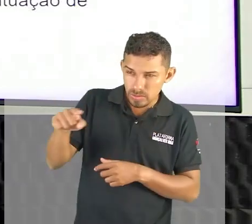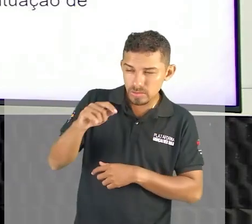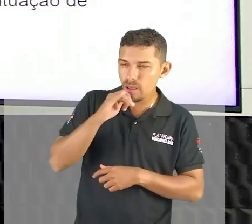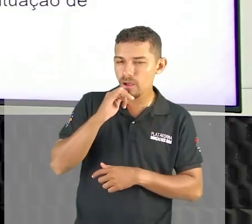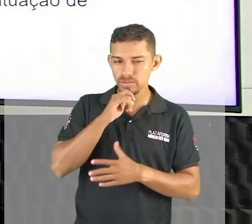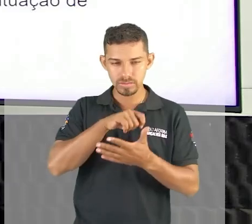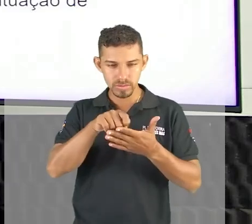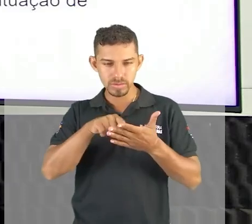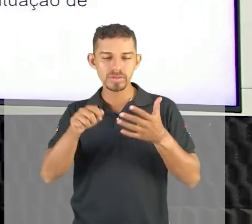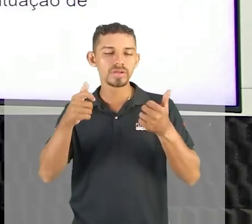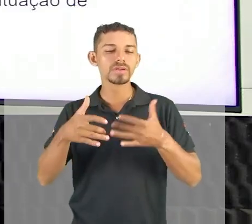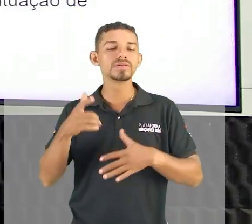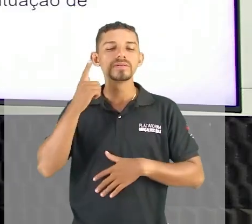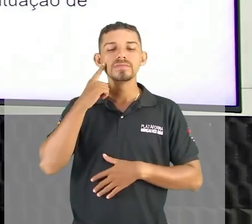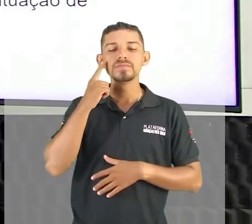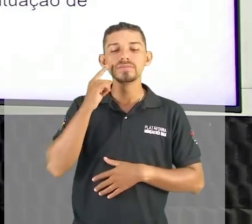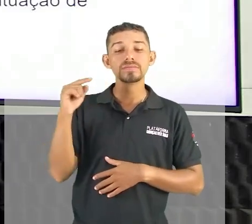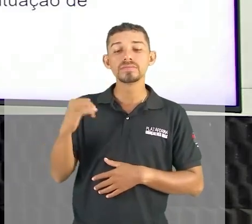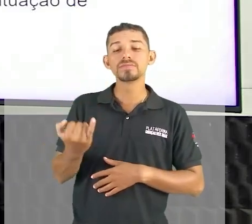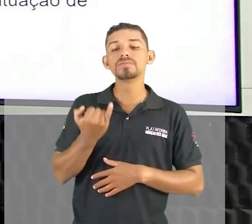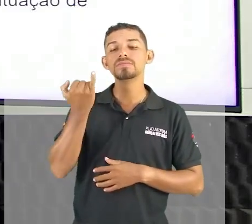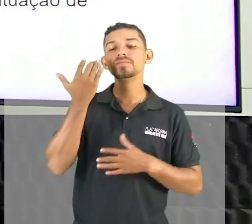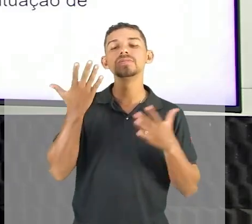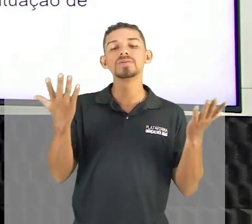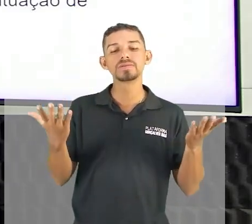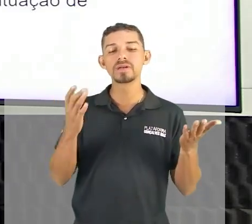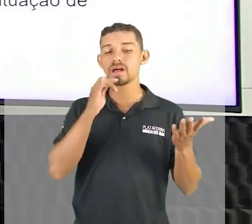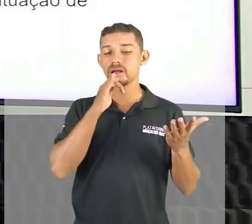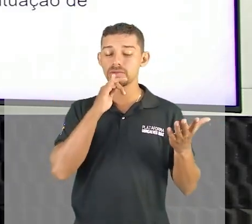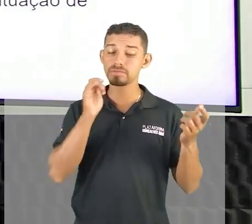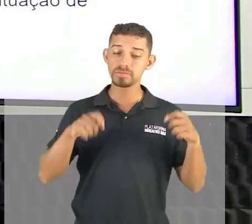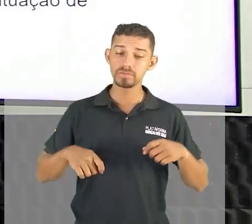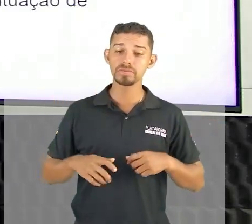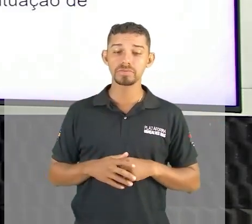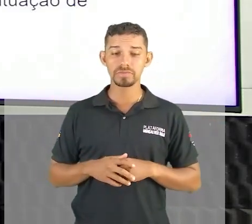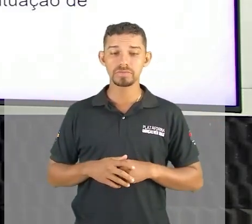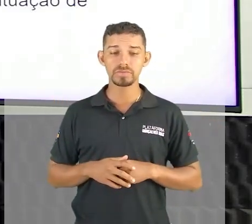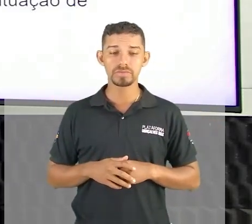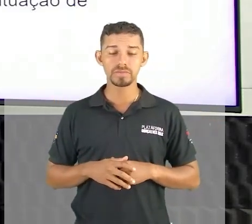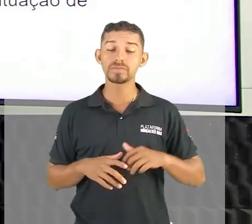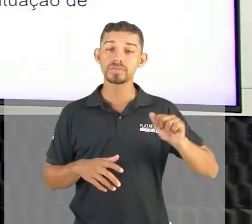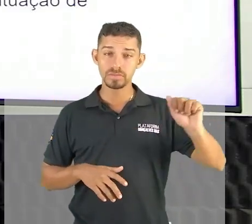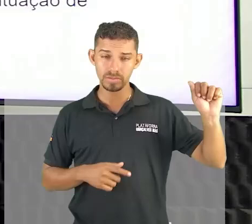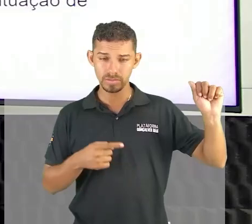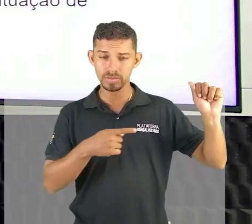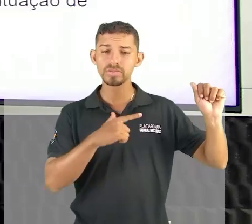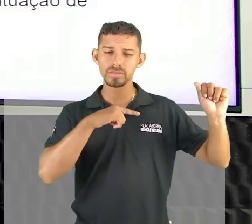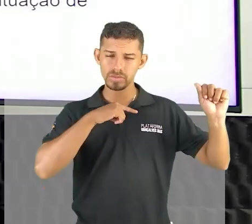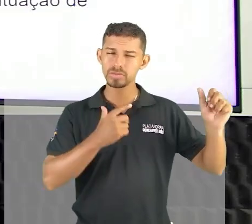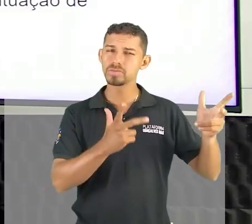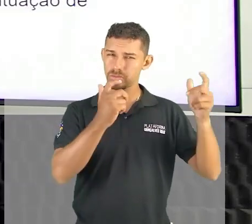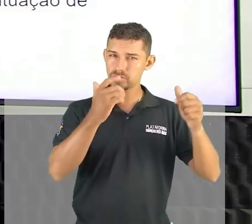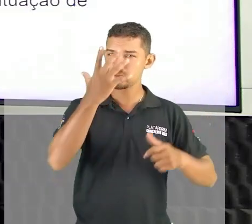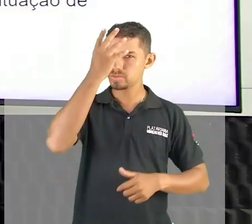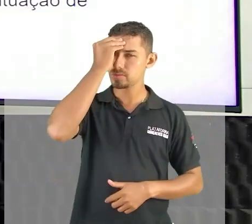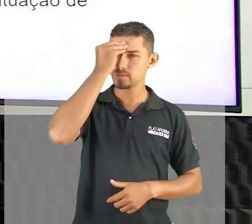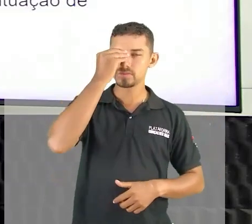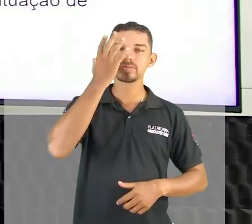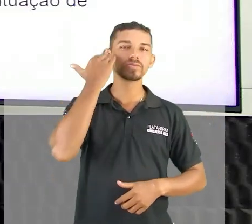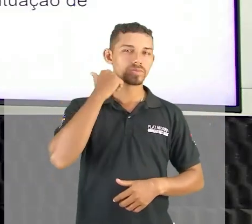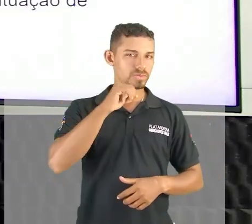fala rebuscada eh qual é a importância que a gente evidencia né letra A se tem um notável saber